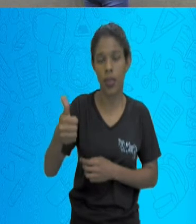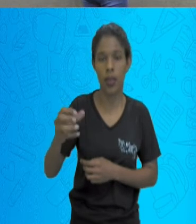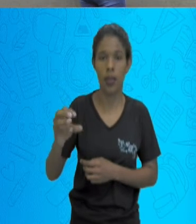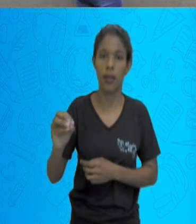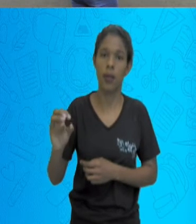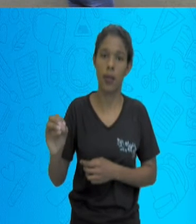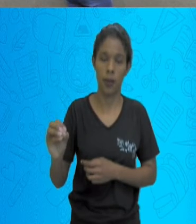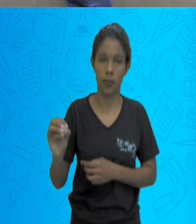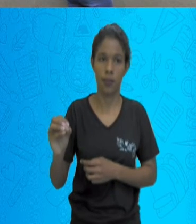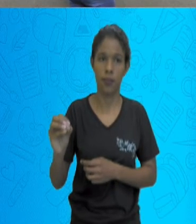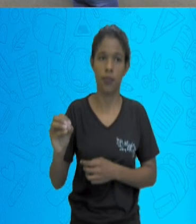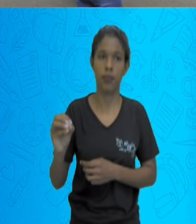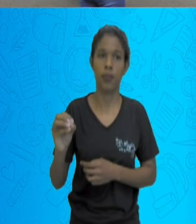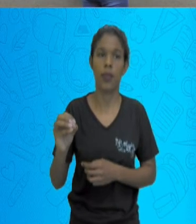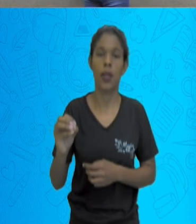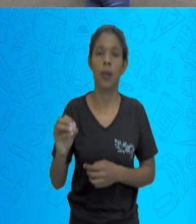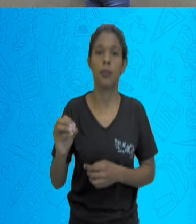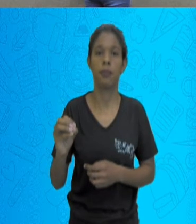859.100.